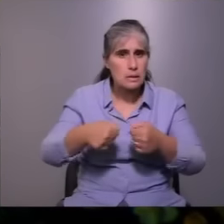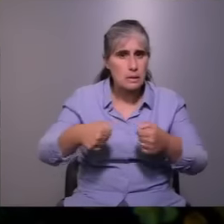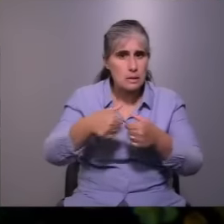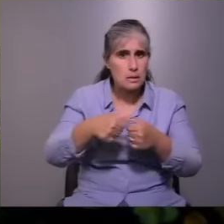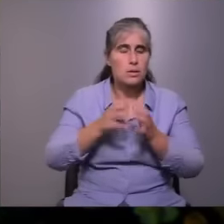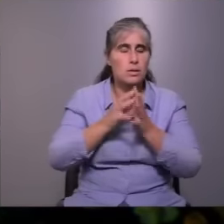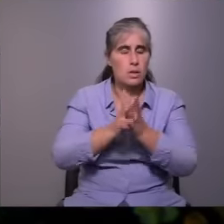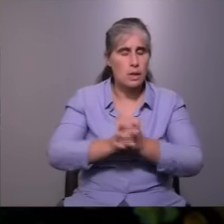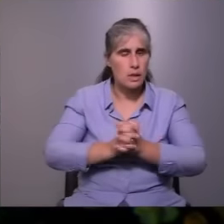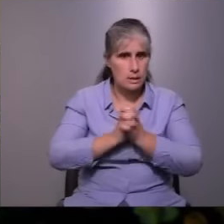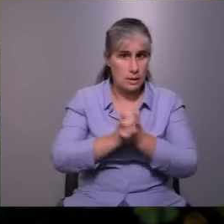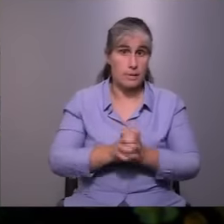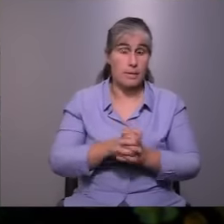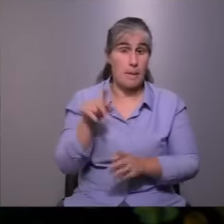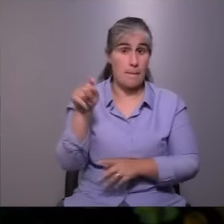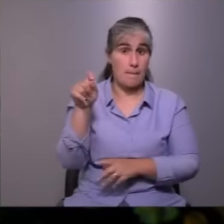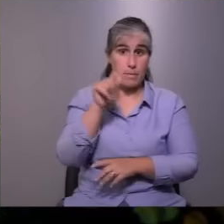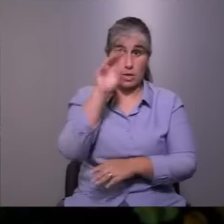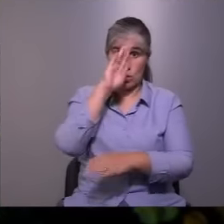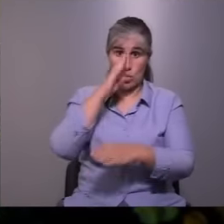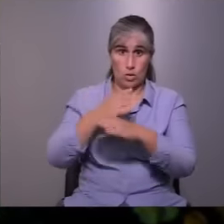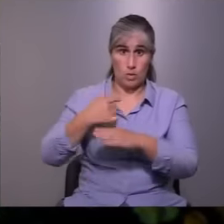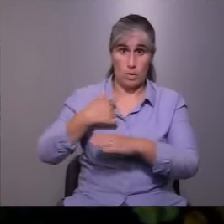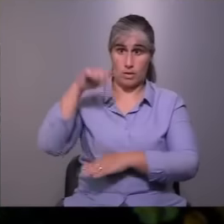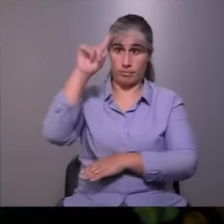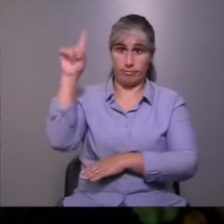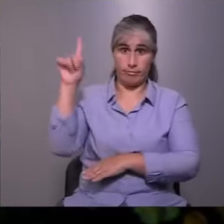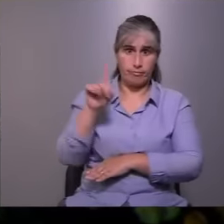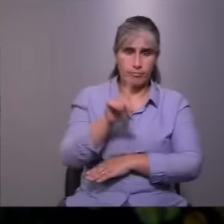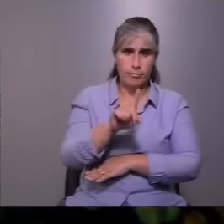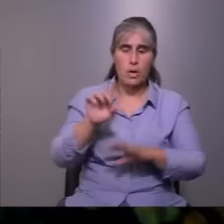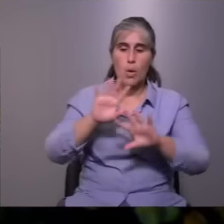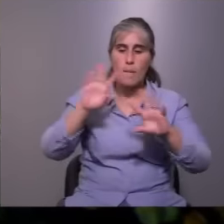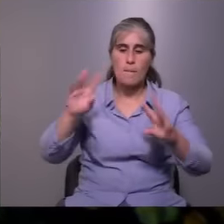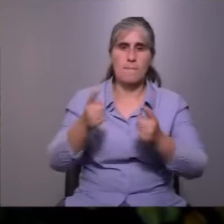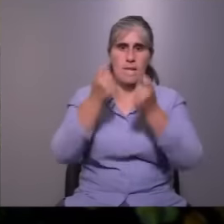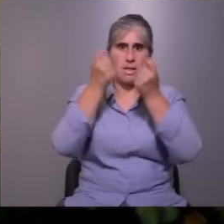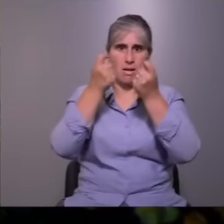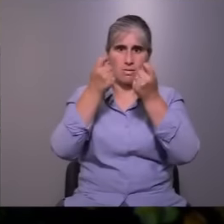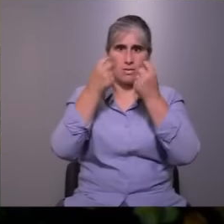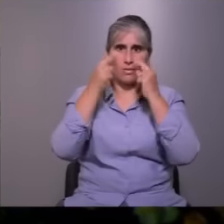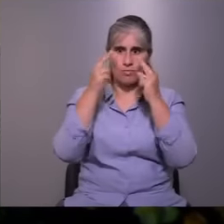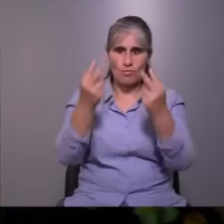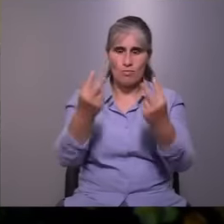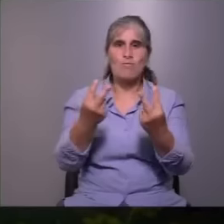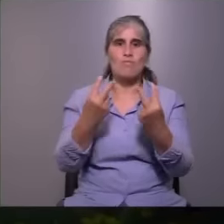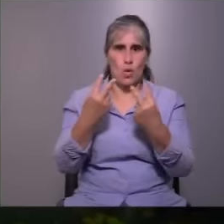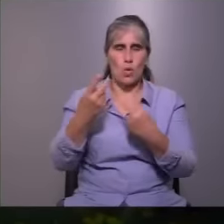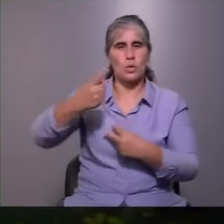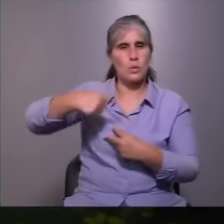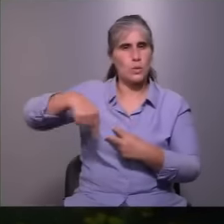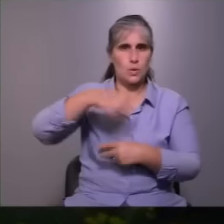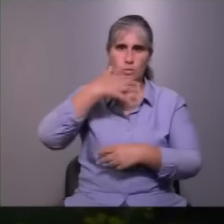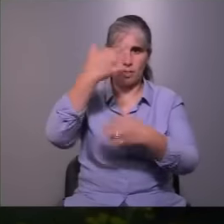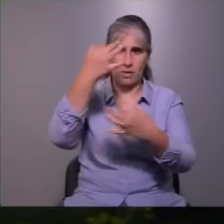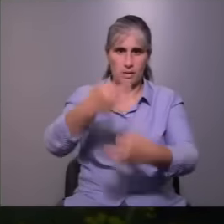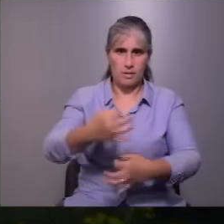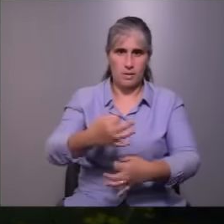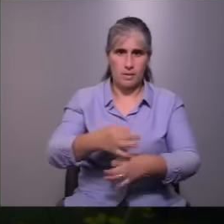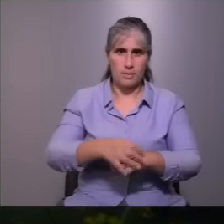que continueis a rezar o terço todos os dias. No último mês, farei um milagre para que